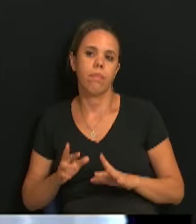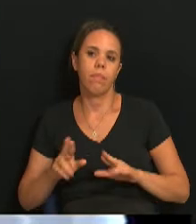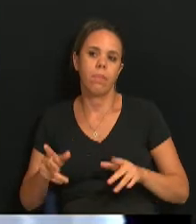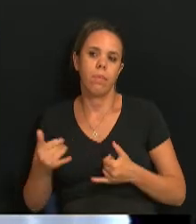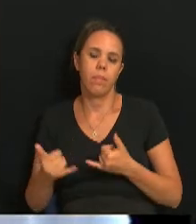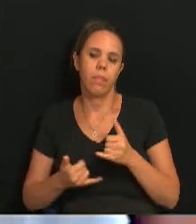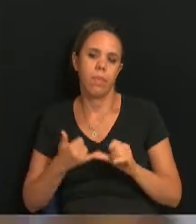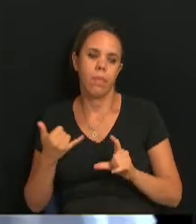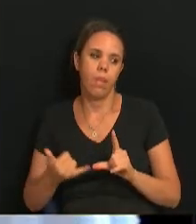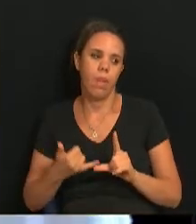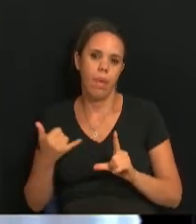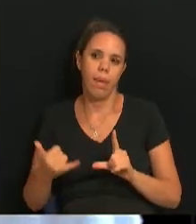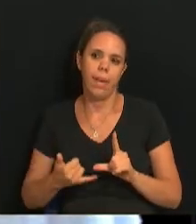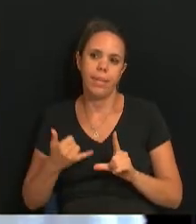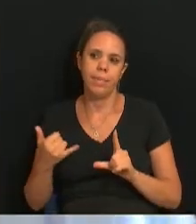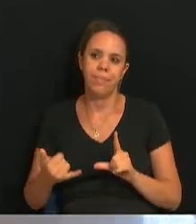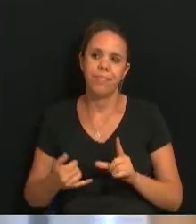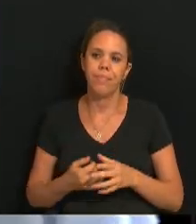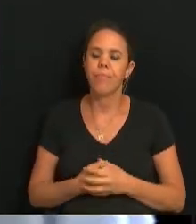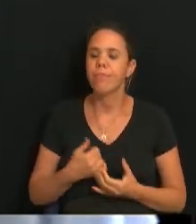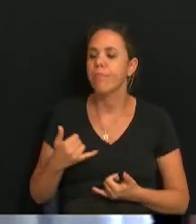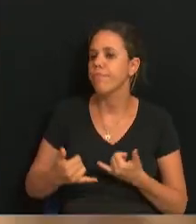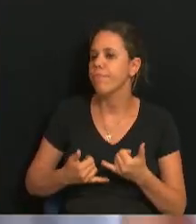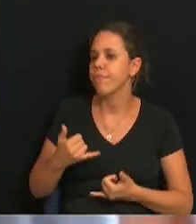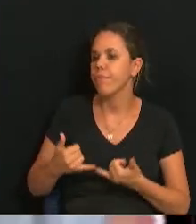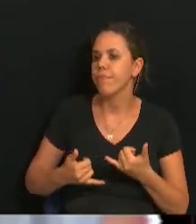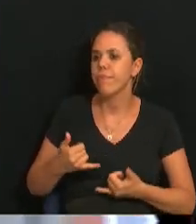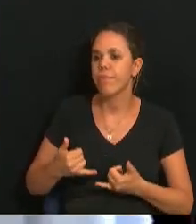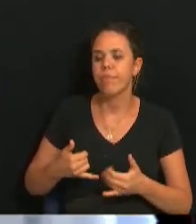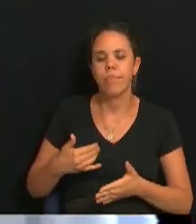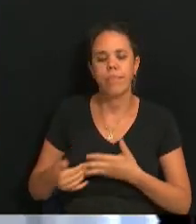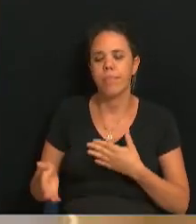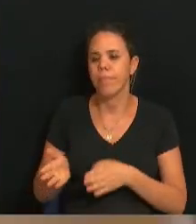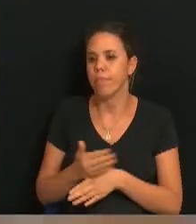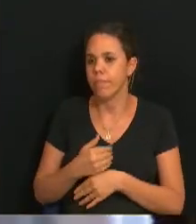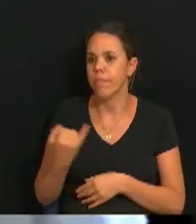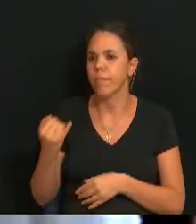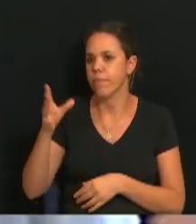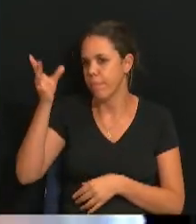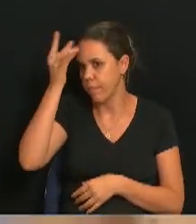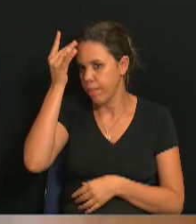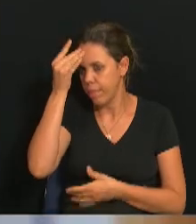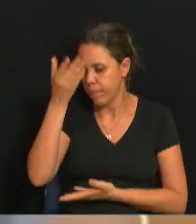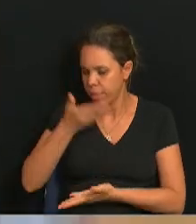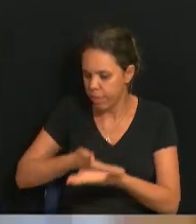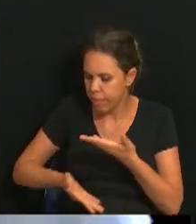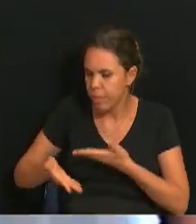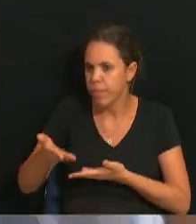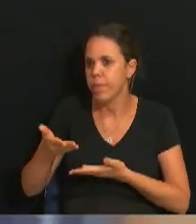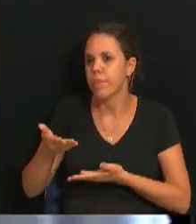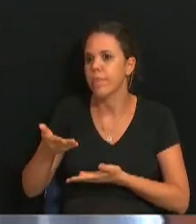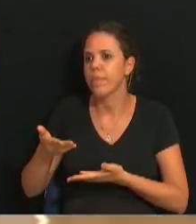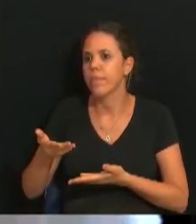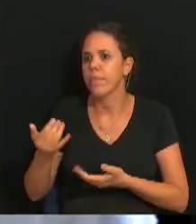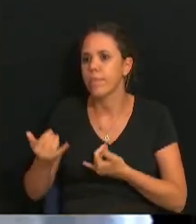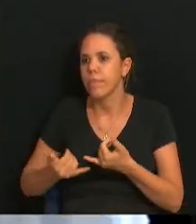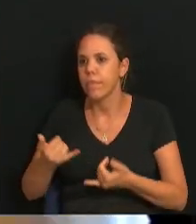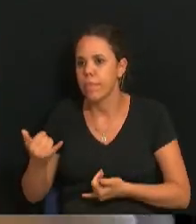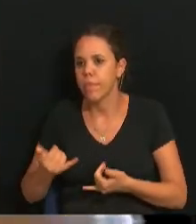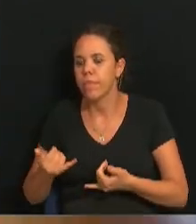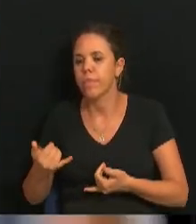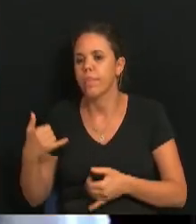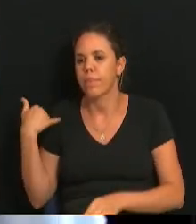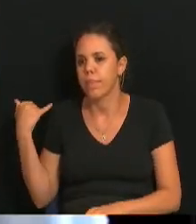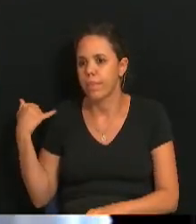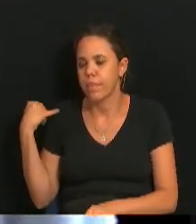lúdicas. Então, quando você brinca, não é uma brincadeira qualquer, é uma brincadeira que vai ter um processo pedagógico, tanto é que é uma brincadeira para uma certa idade,